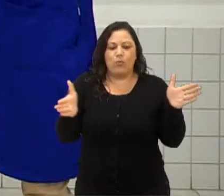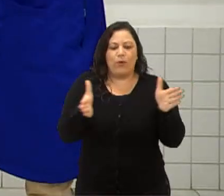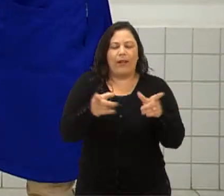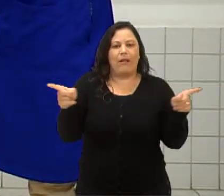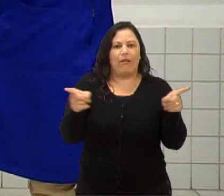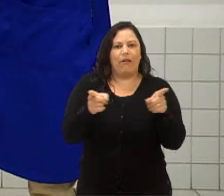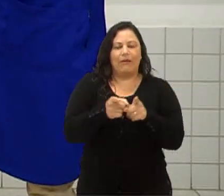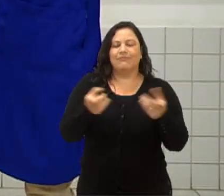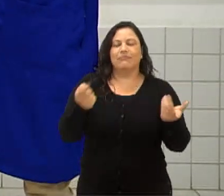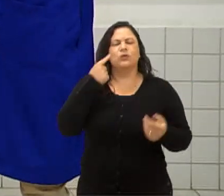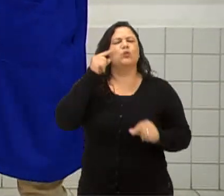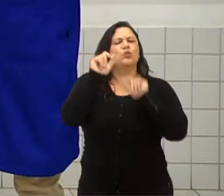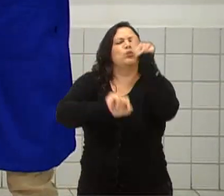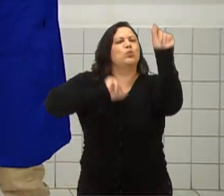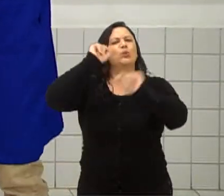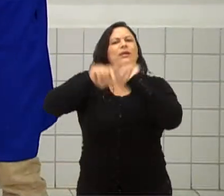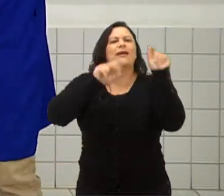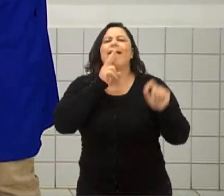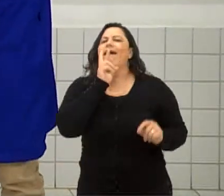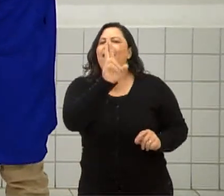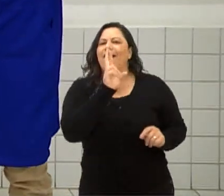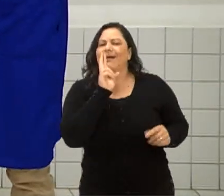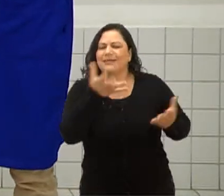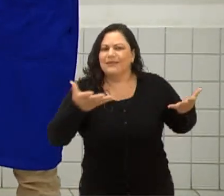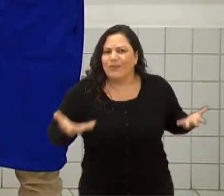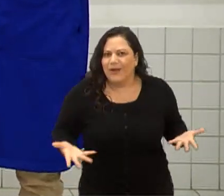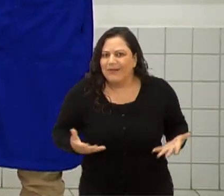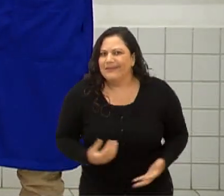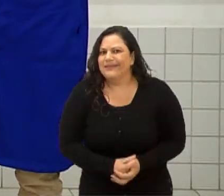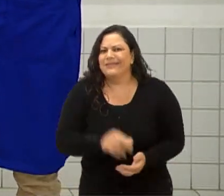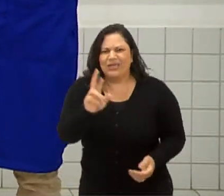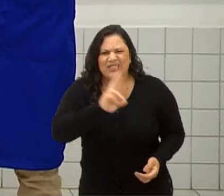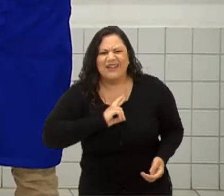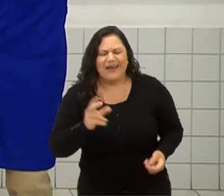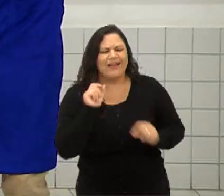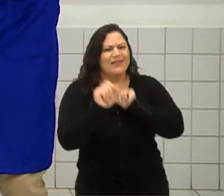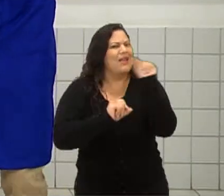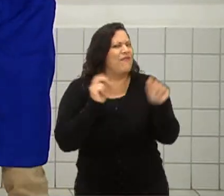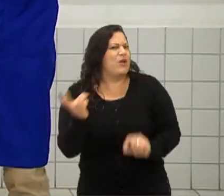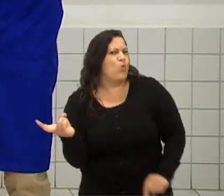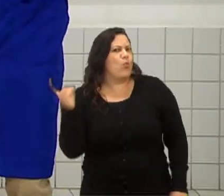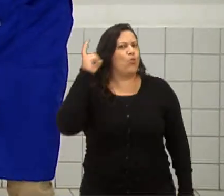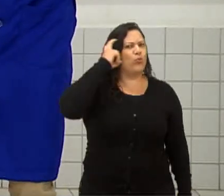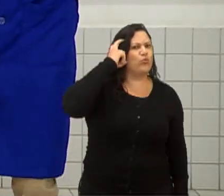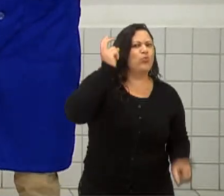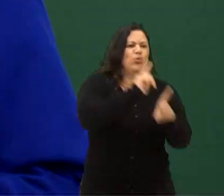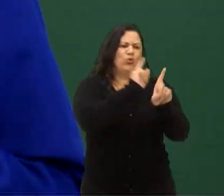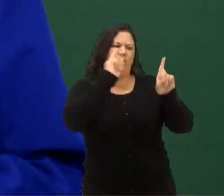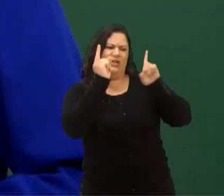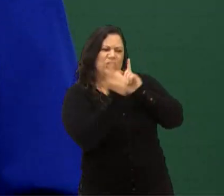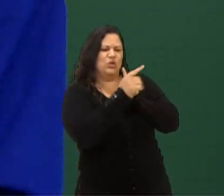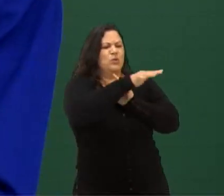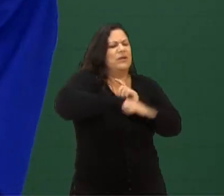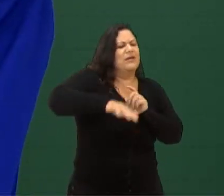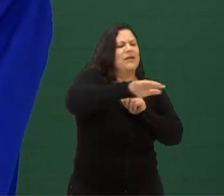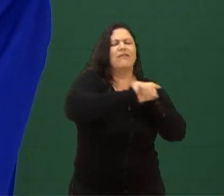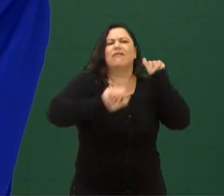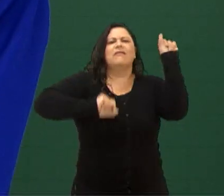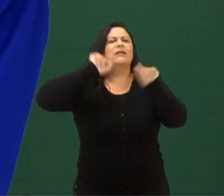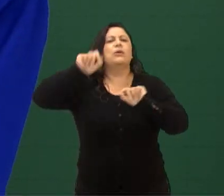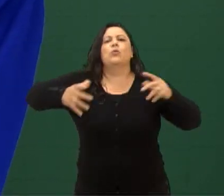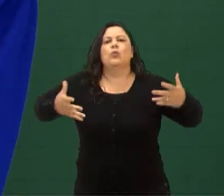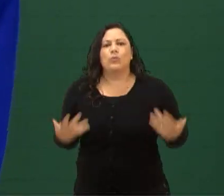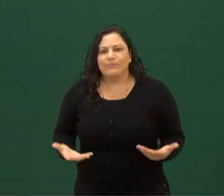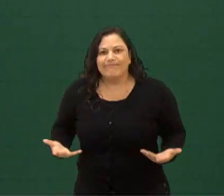A gente acabou de ver ali, geocultura, né? Tem a ver com cultura ou com a geografia, né? O que será ali que vai